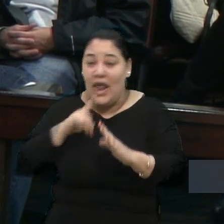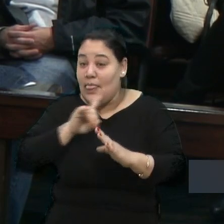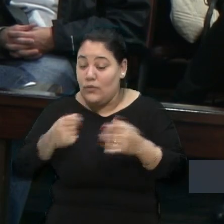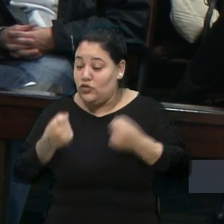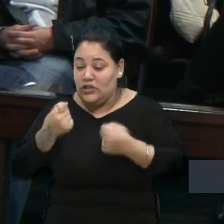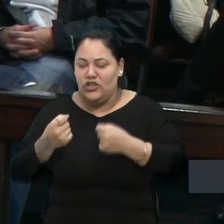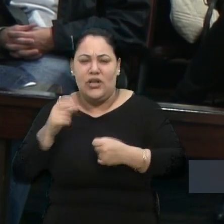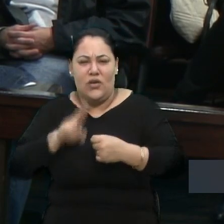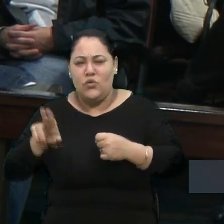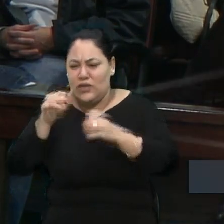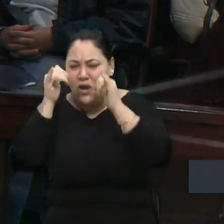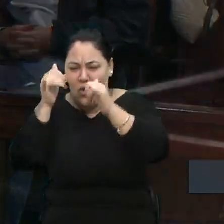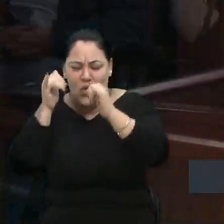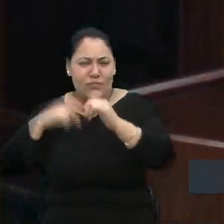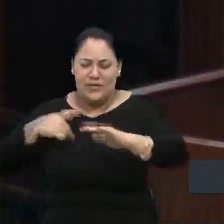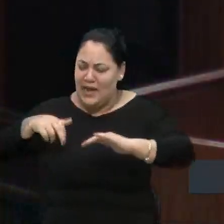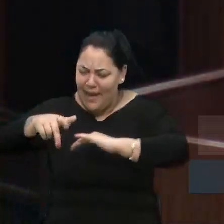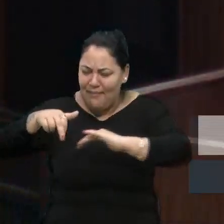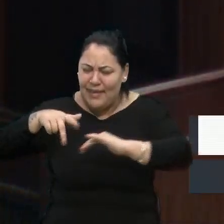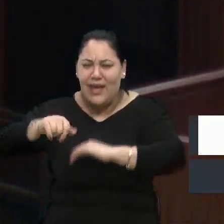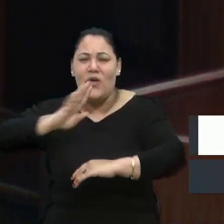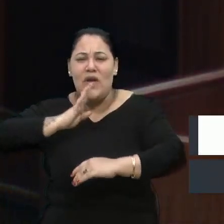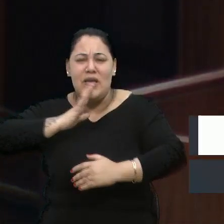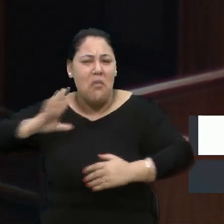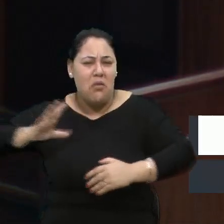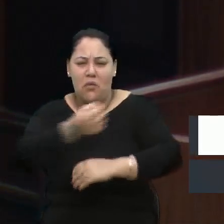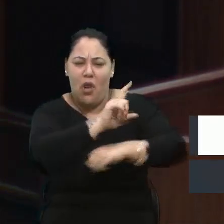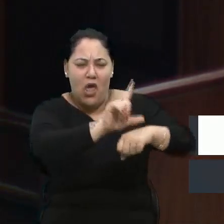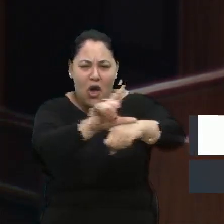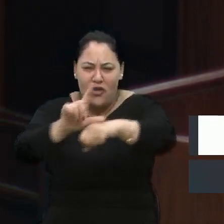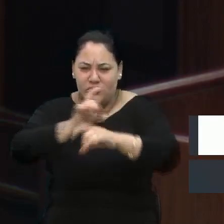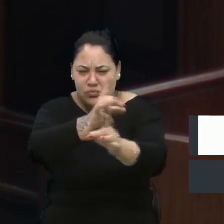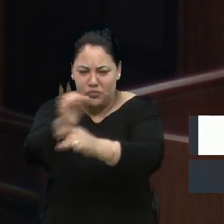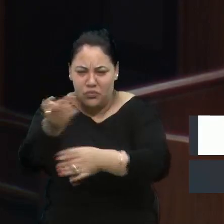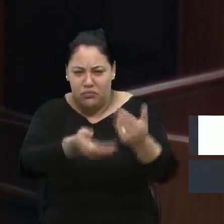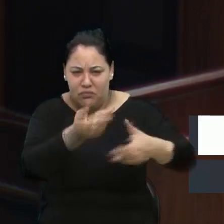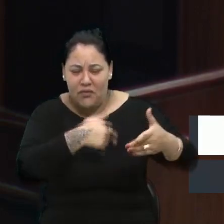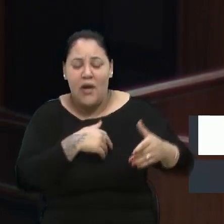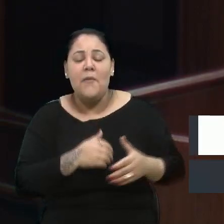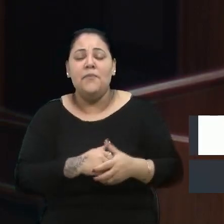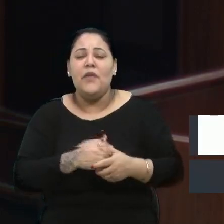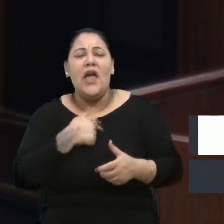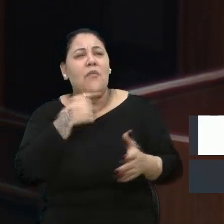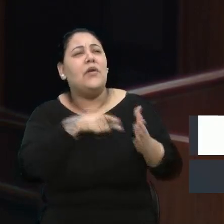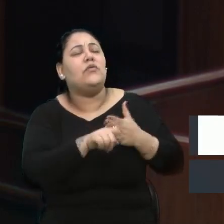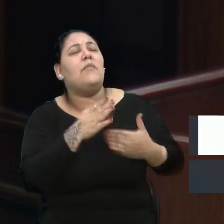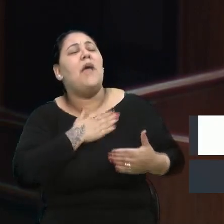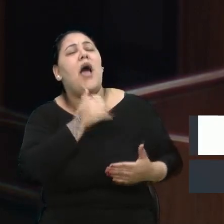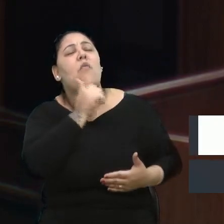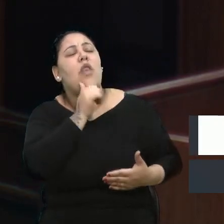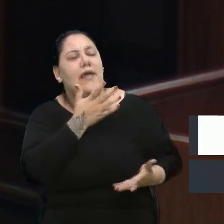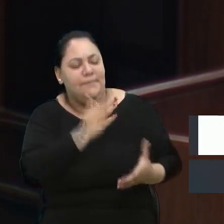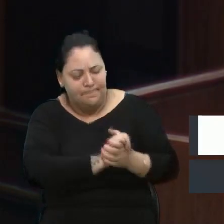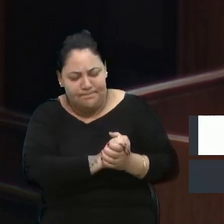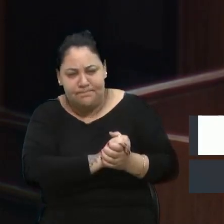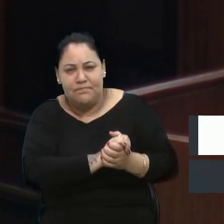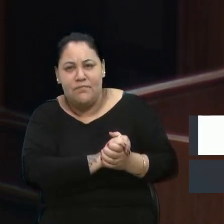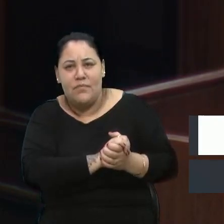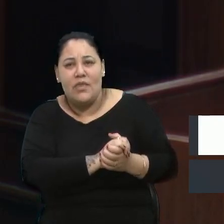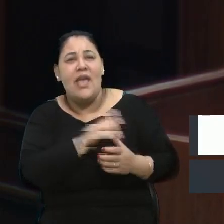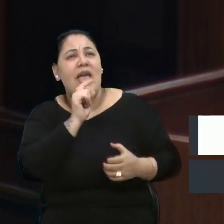de ônibus, ela conhece todos os locais comerciais, enfim, e frequenta, e eu perguntei para ela, Margot, quando eu falo